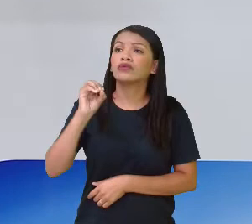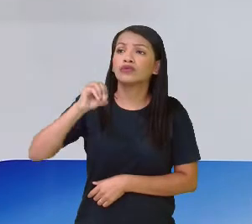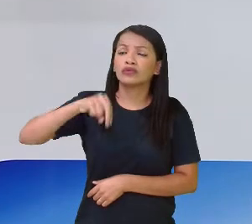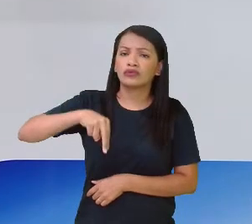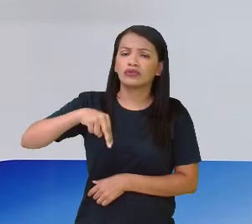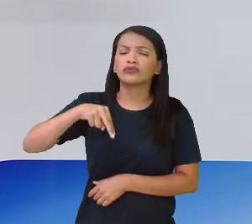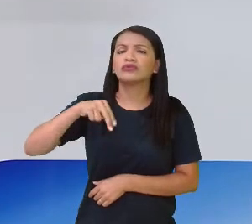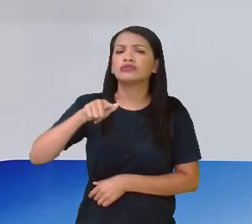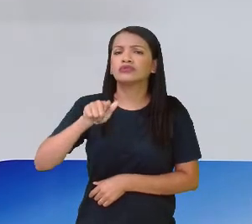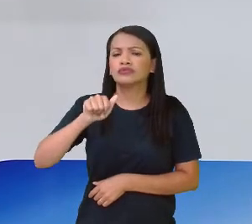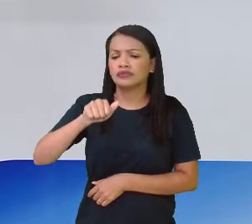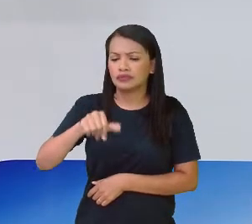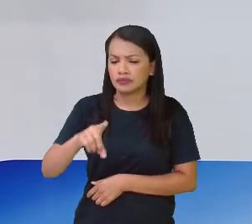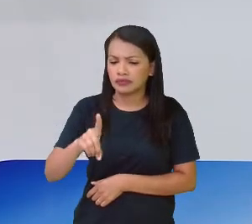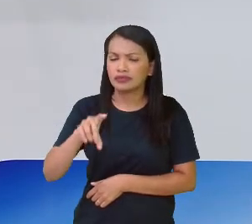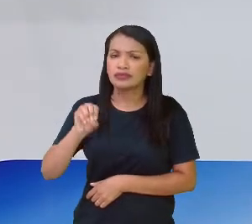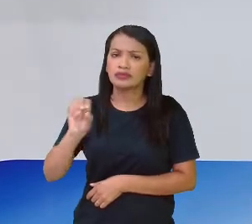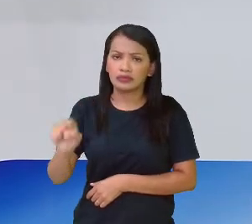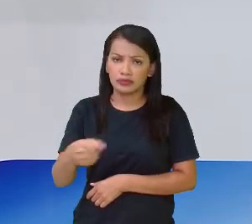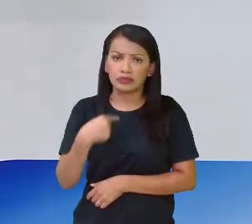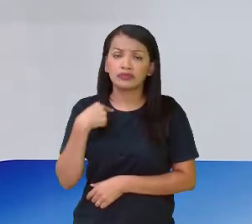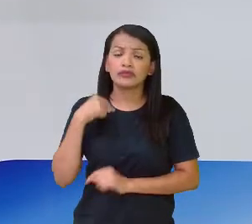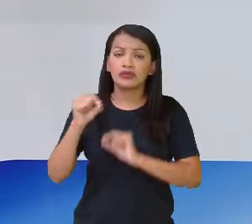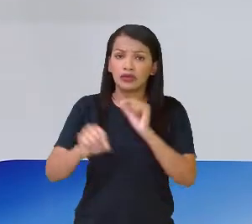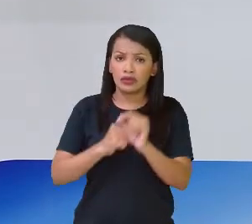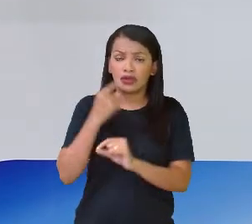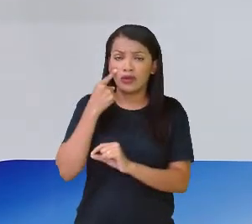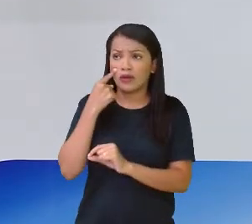são mais evidentes nas cidades mineiras.